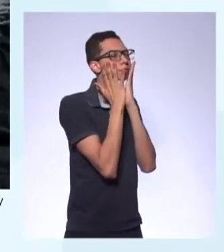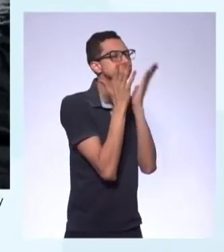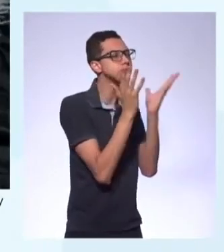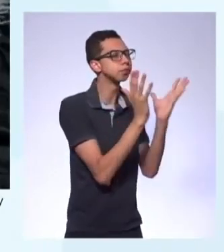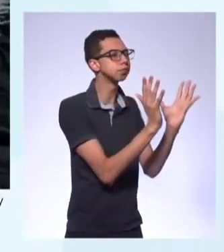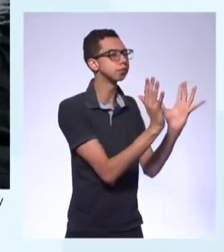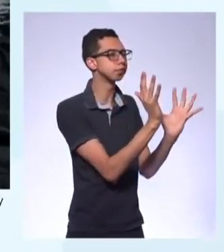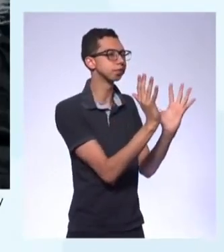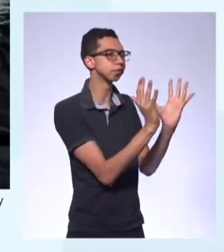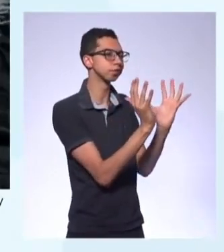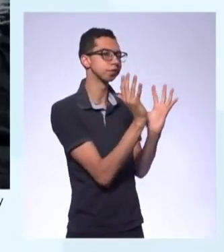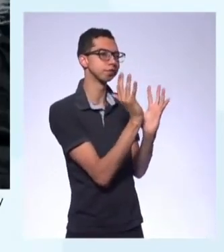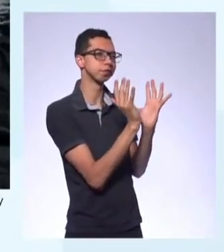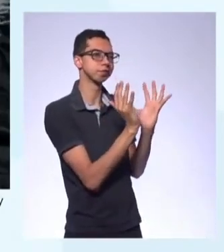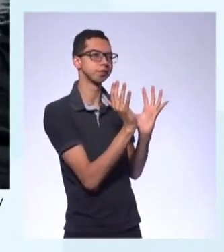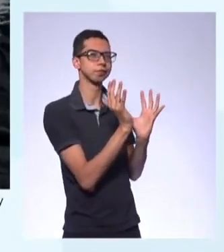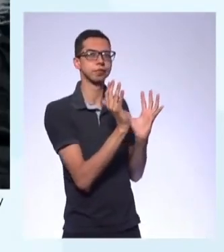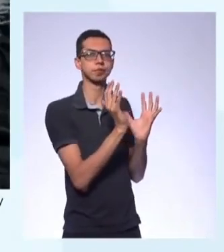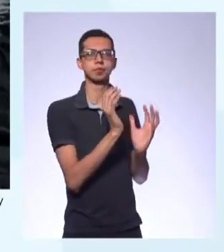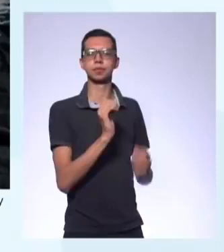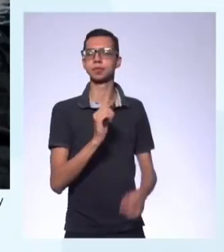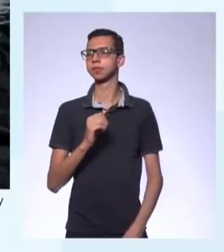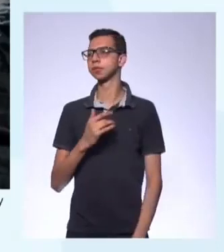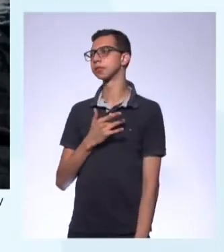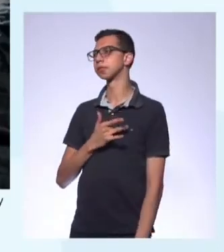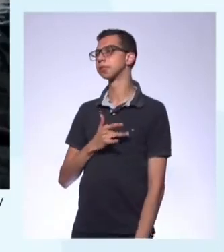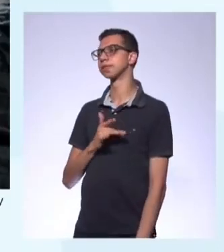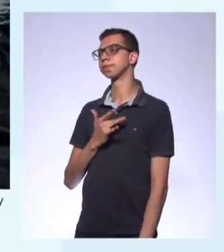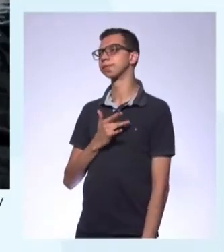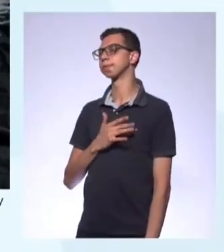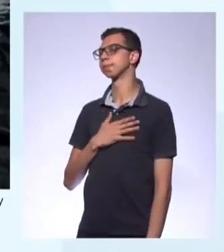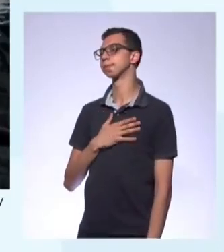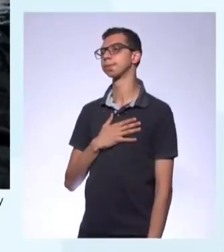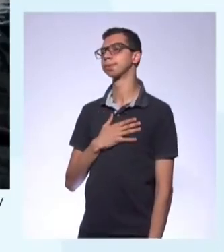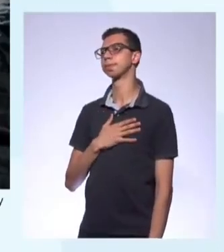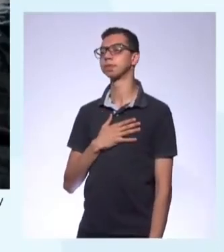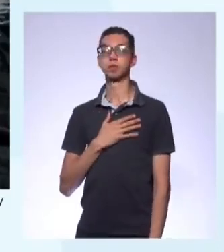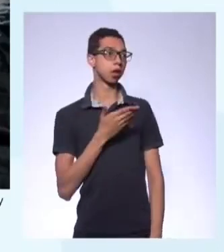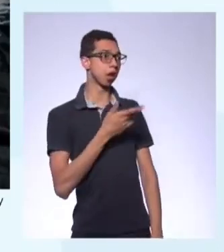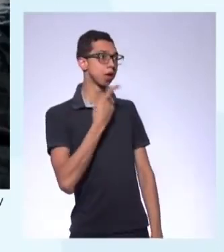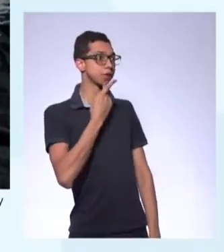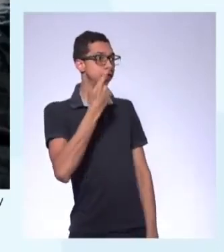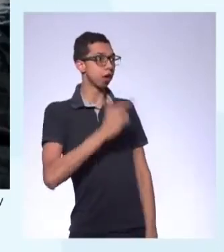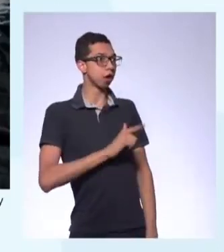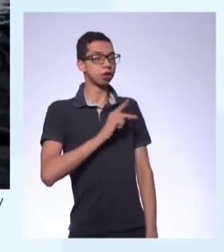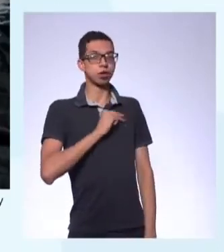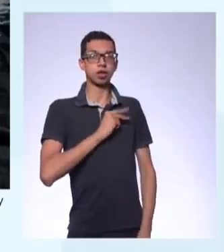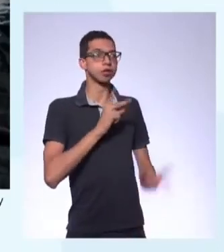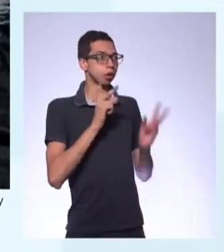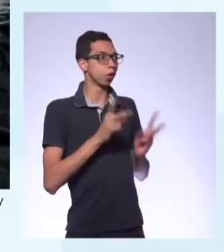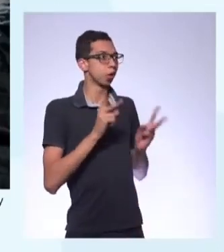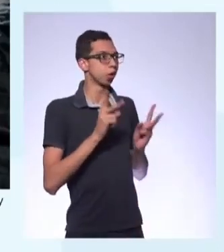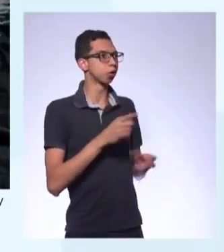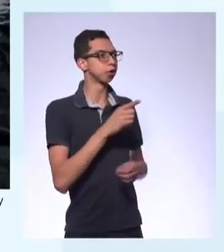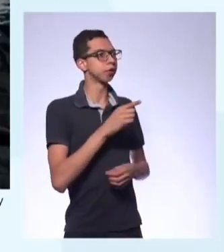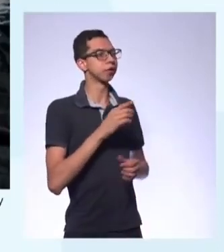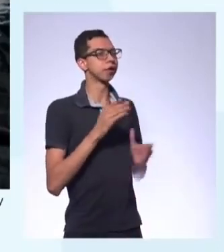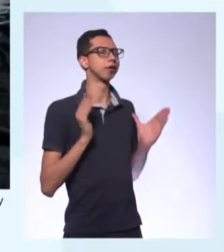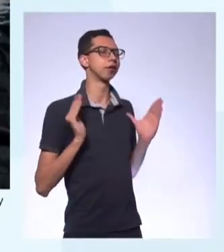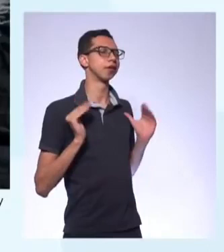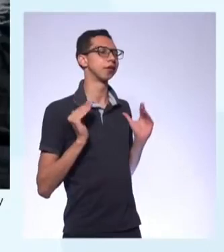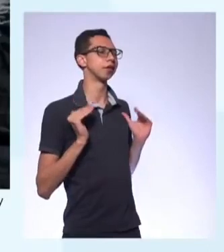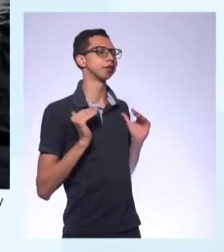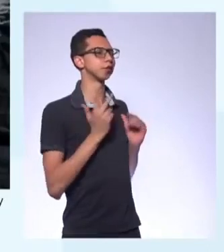falou, ela está falando. Fale de novo, anjo brilhante, anjo glorioso no alto desta noite.